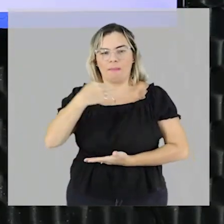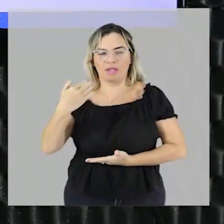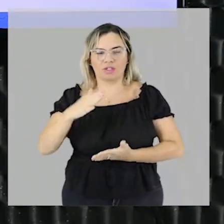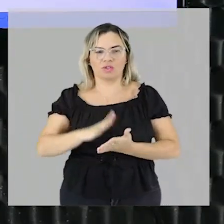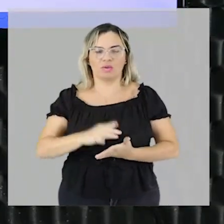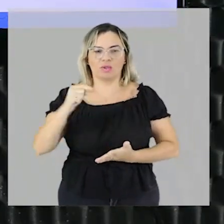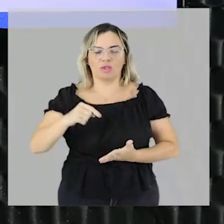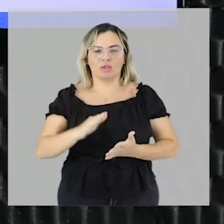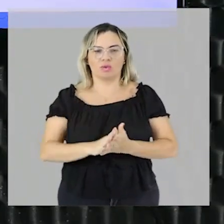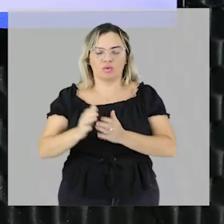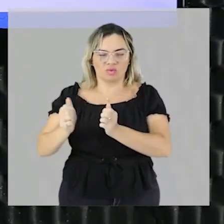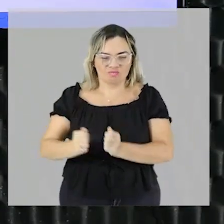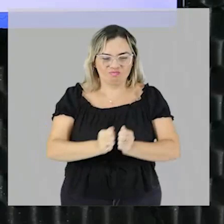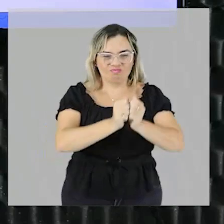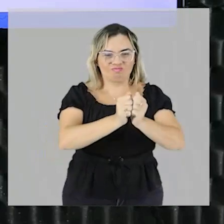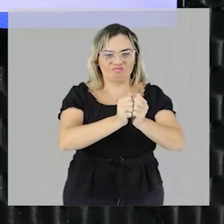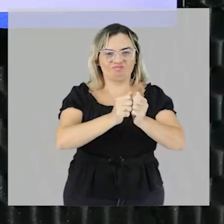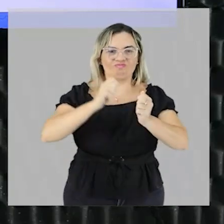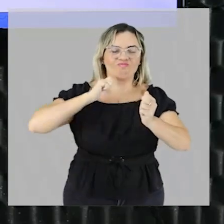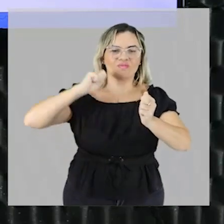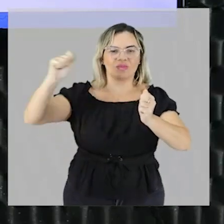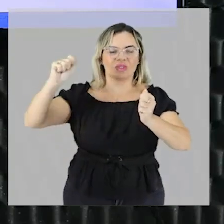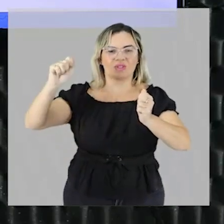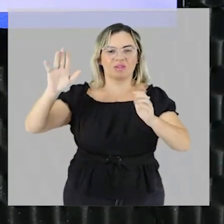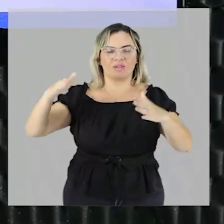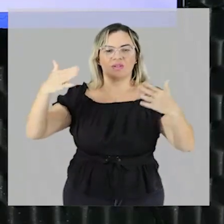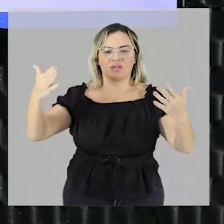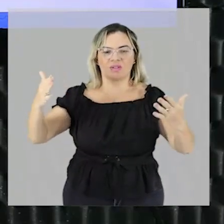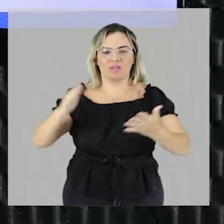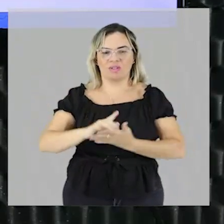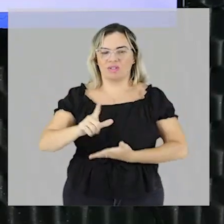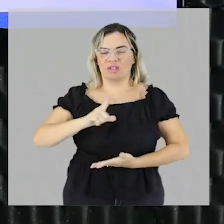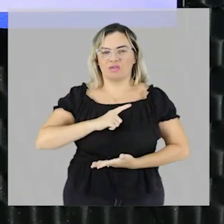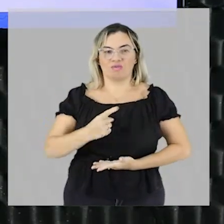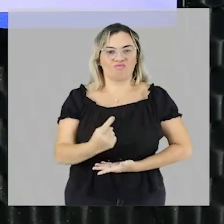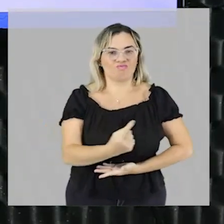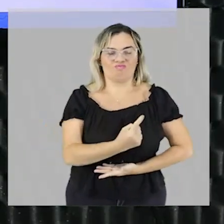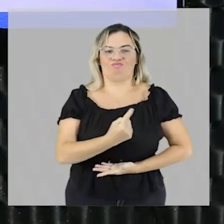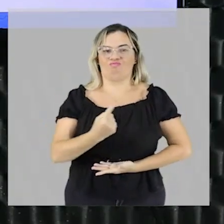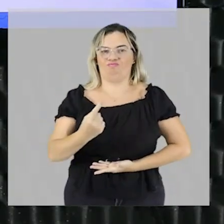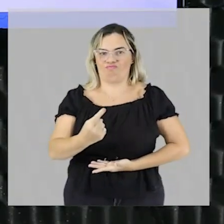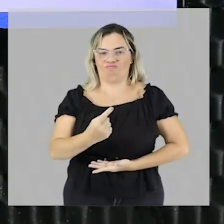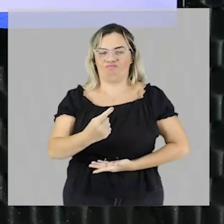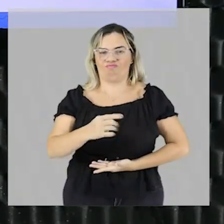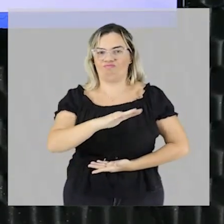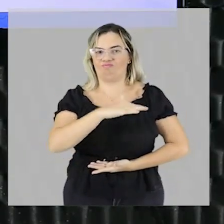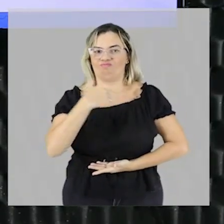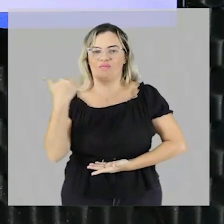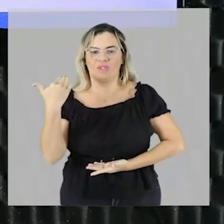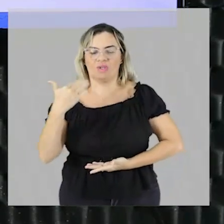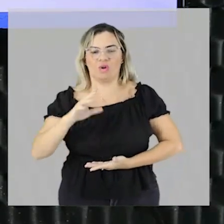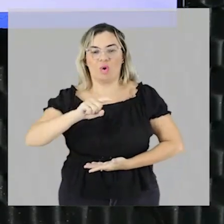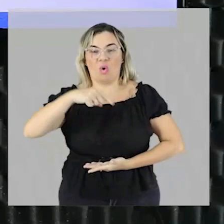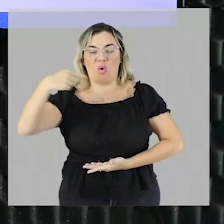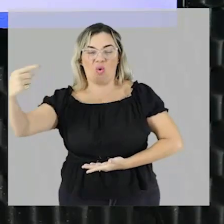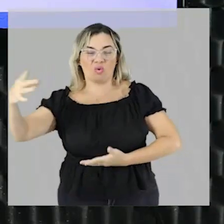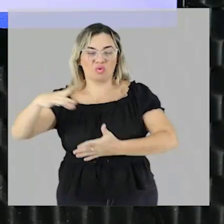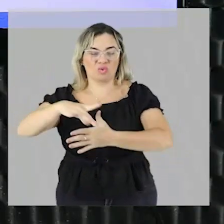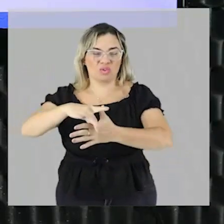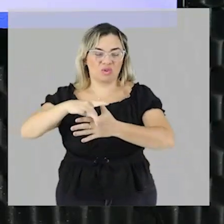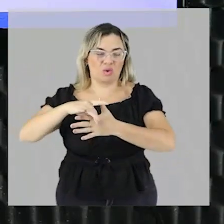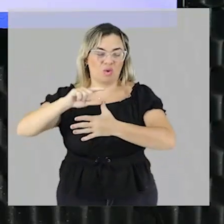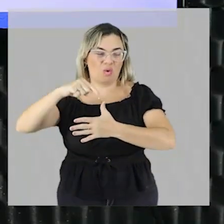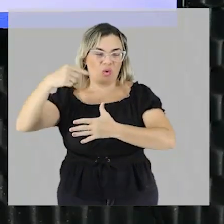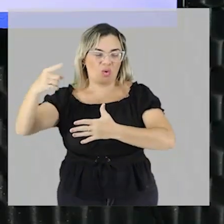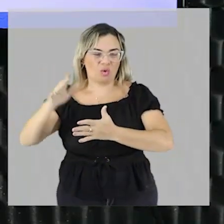companheiros, ou seja, Tiradentes foi o único que teve a pena de morte, os demais líderes do movimento tiveram outras